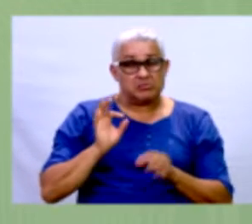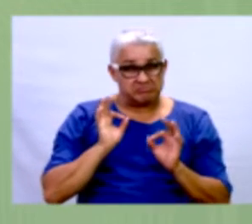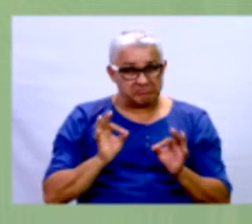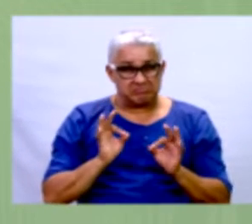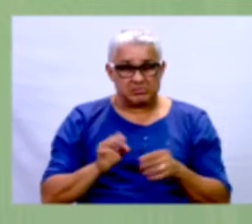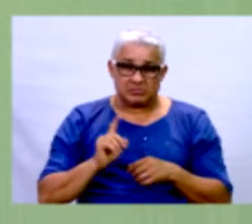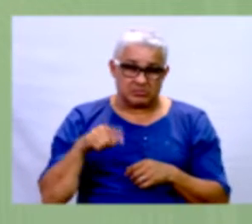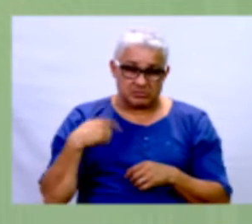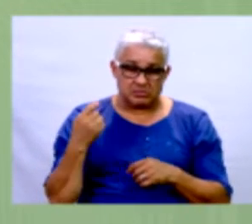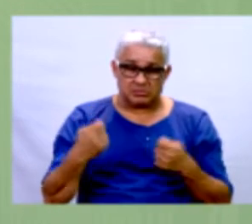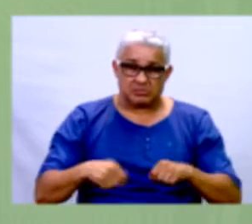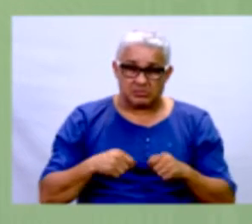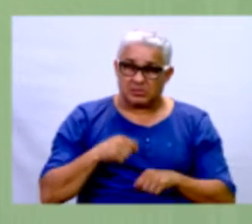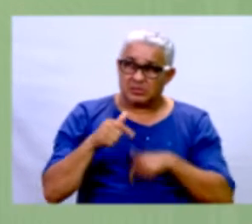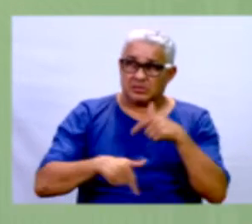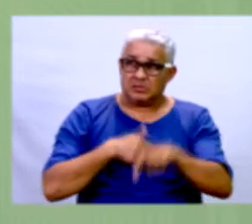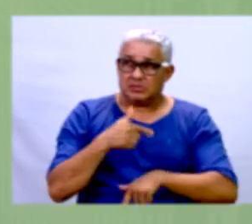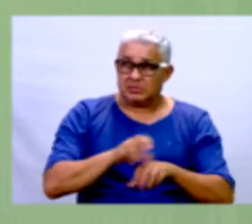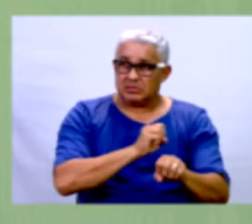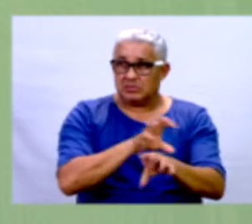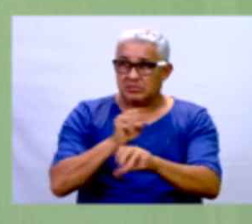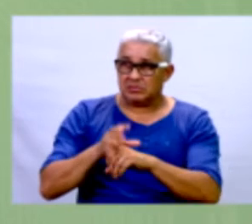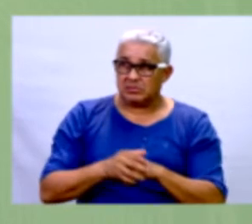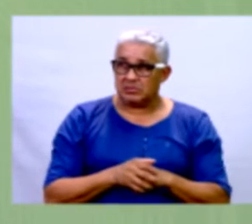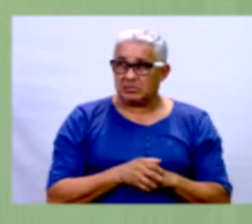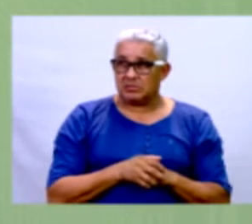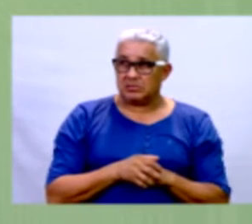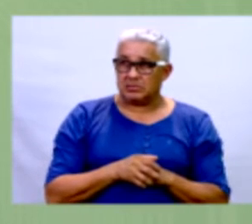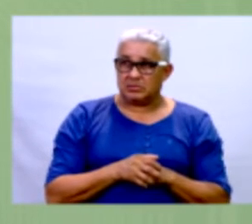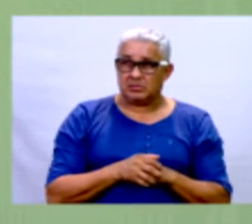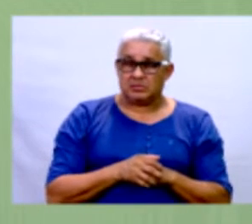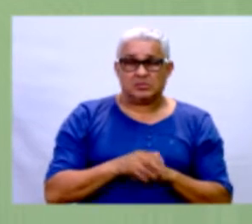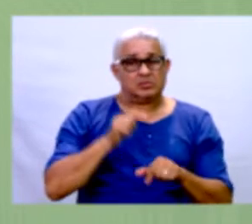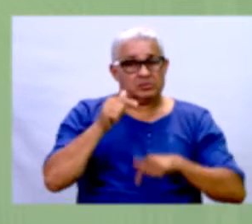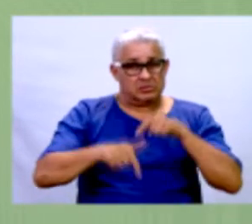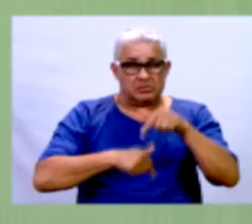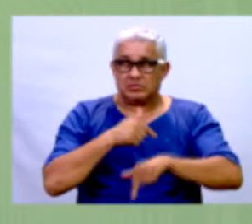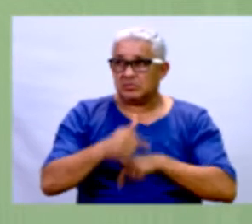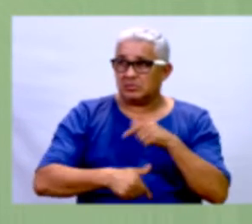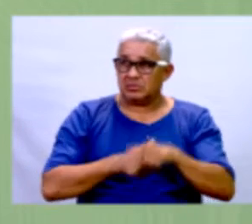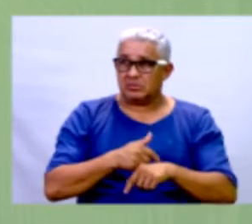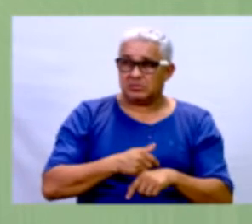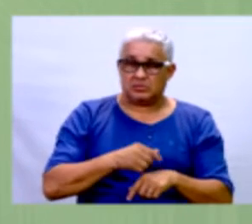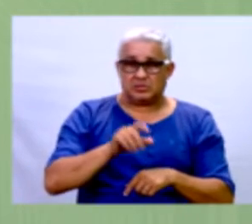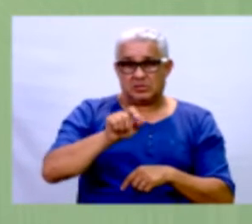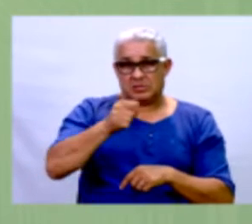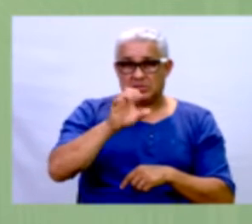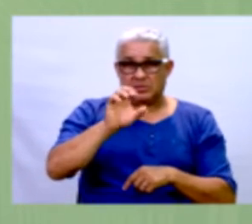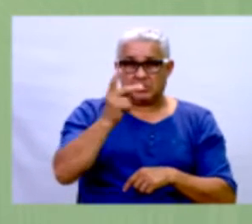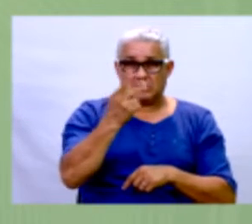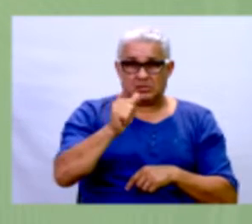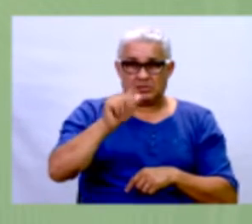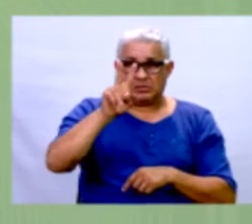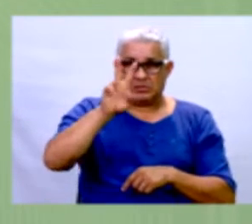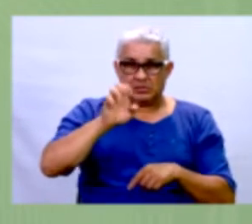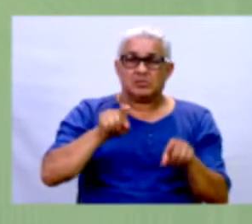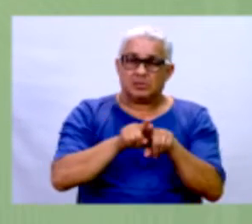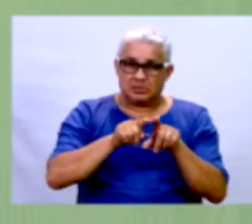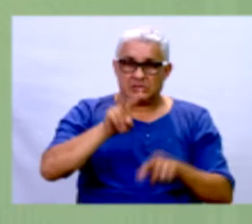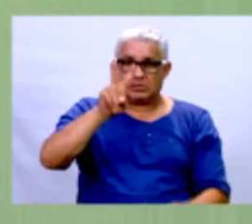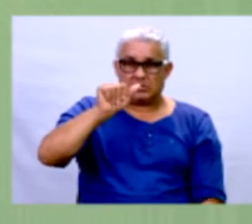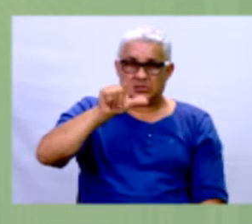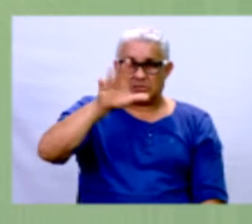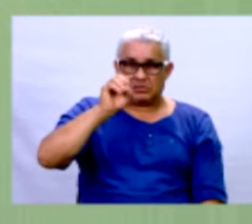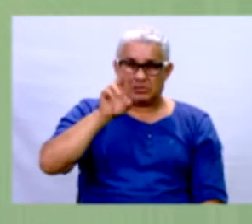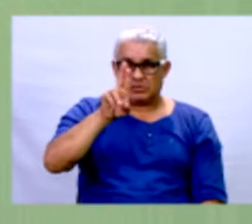aquilo que a gente precisa para trabalhar com isso, que é trabalhar no estilo chave e valor, né? Esse padrão, e a gente tem